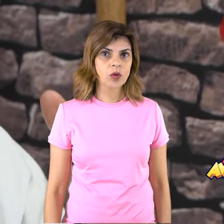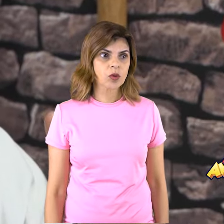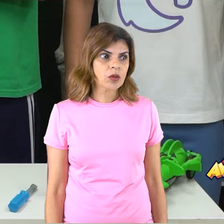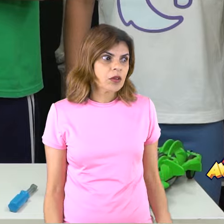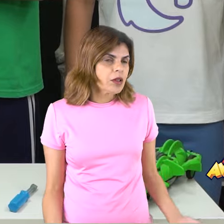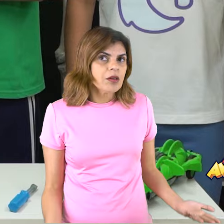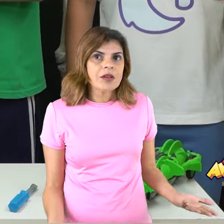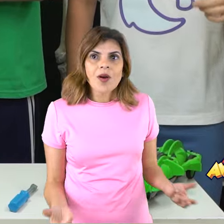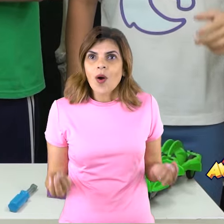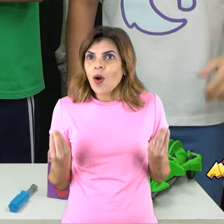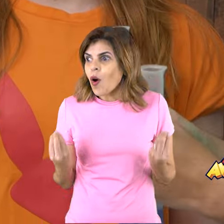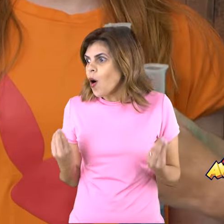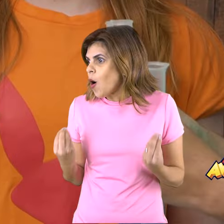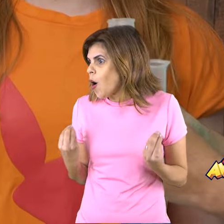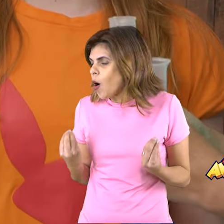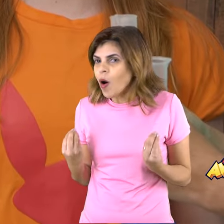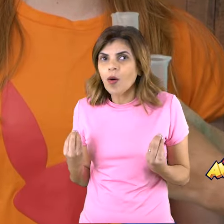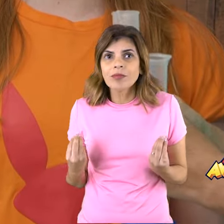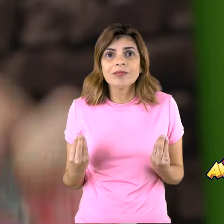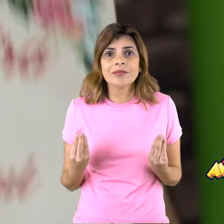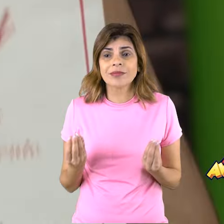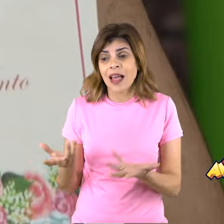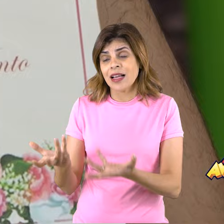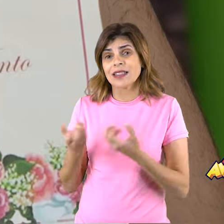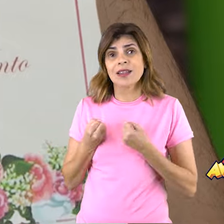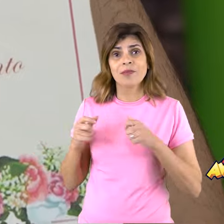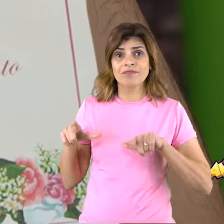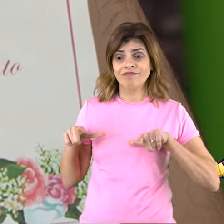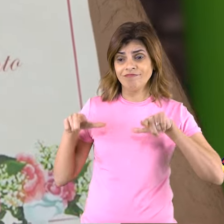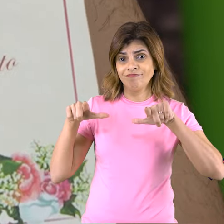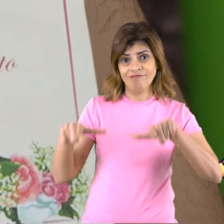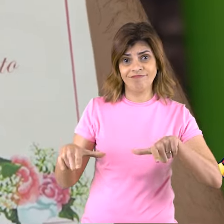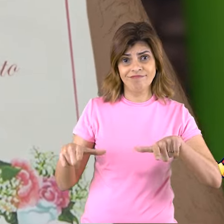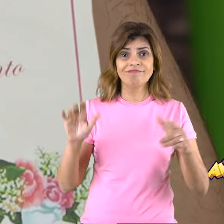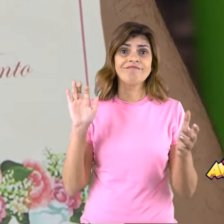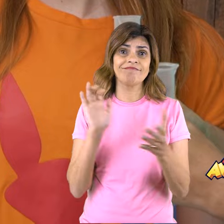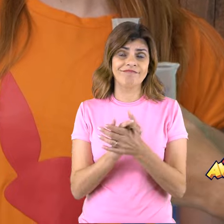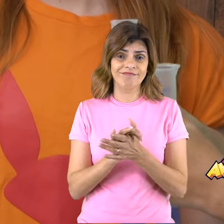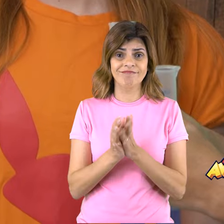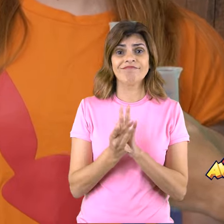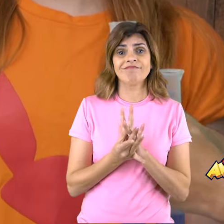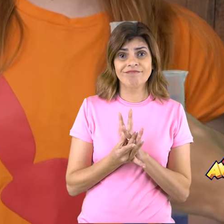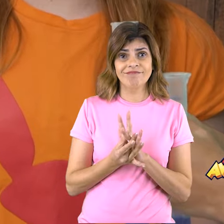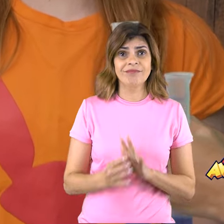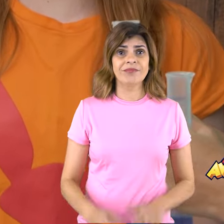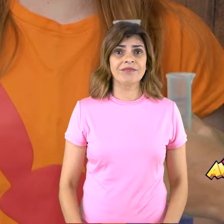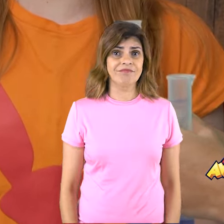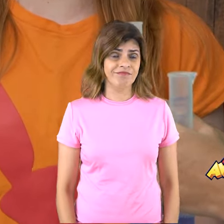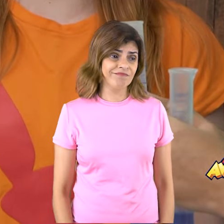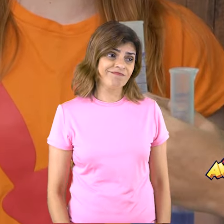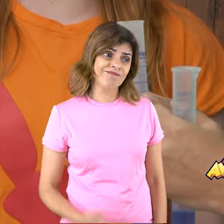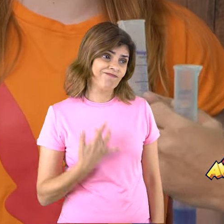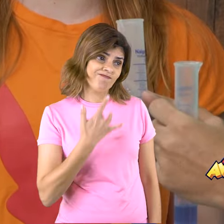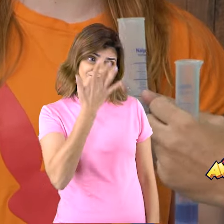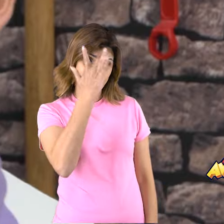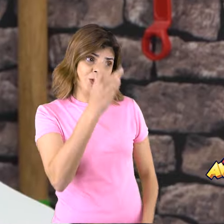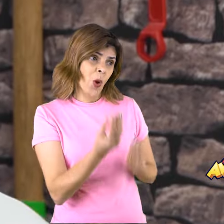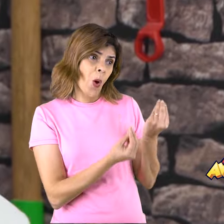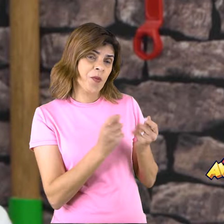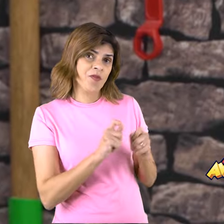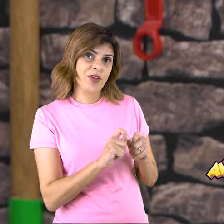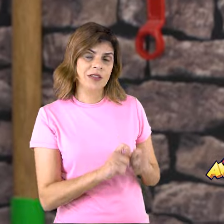mas como assim acabamos de receber o convite do casamento a gente também não sabe o que fazer